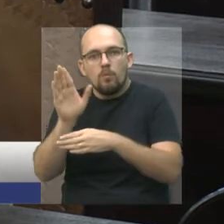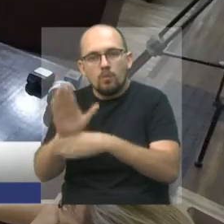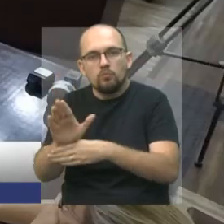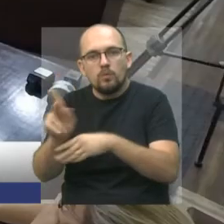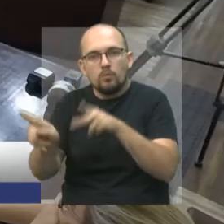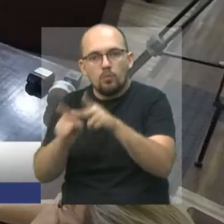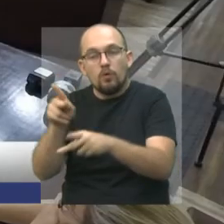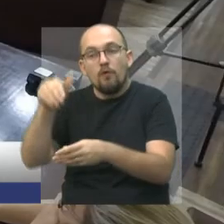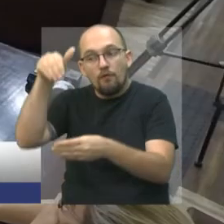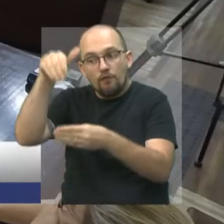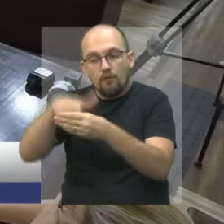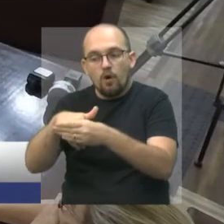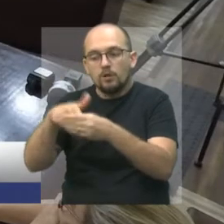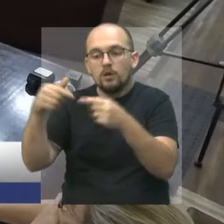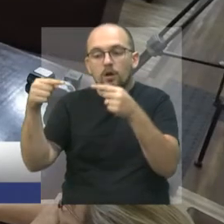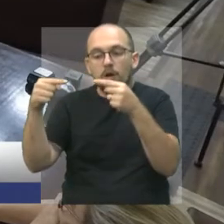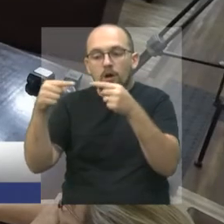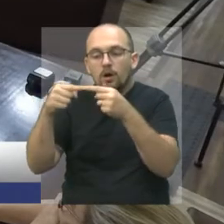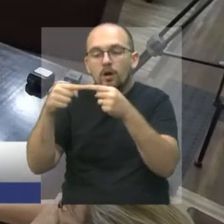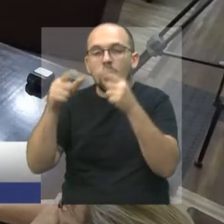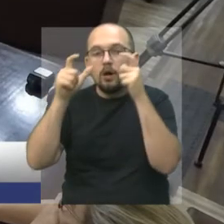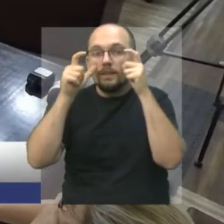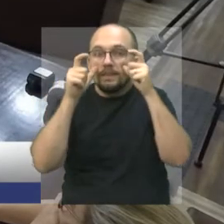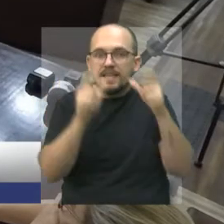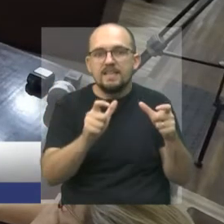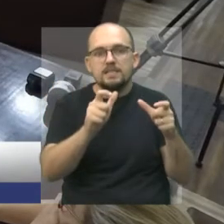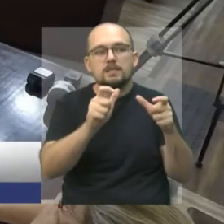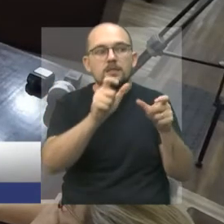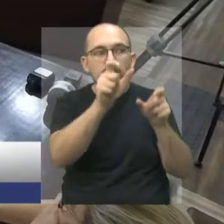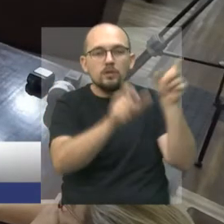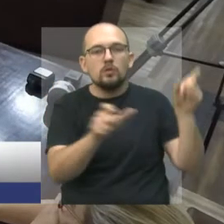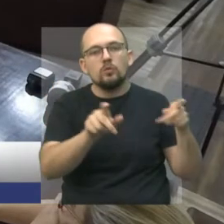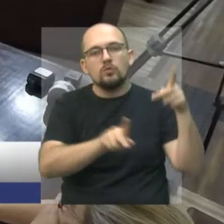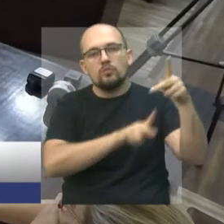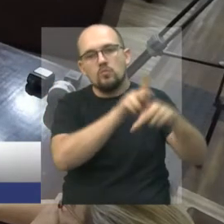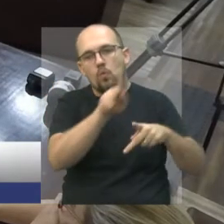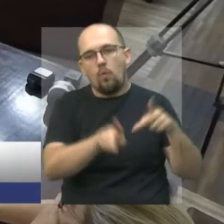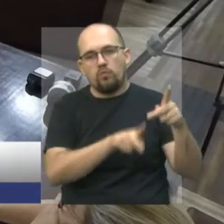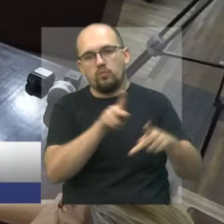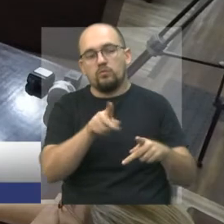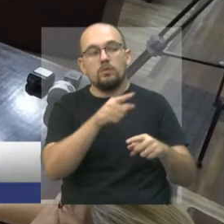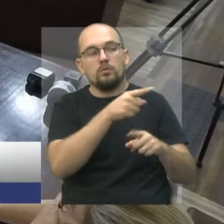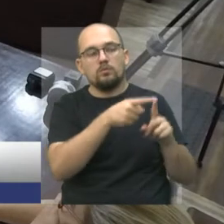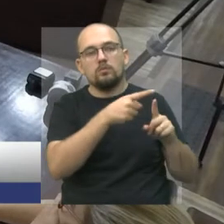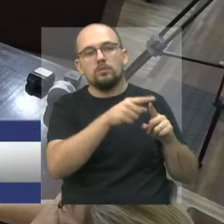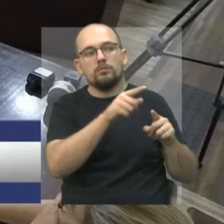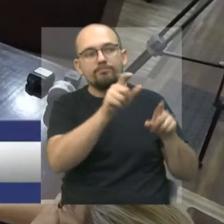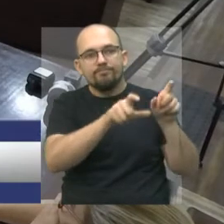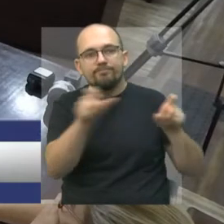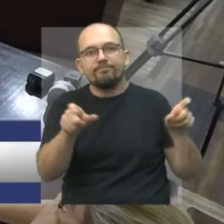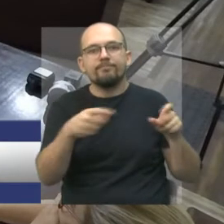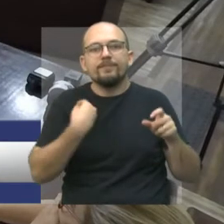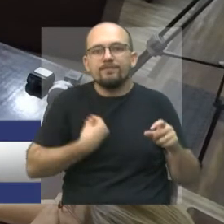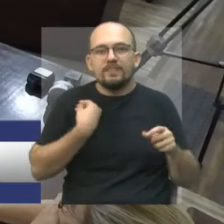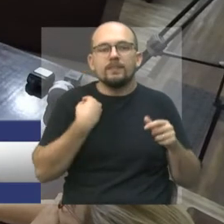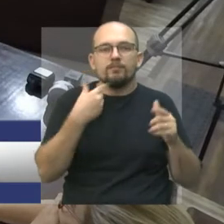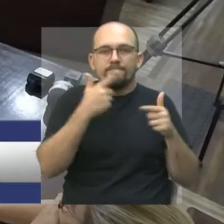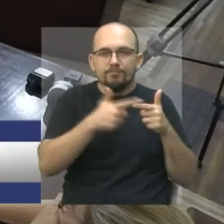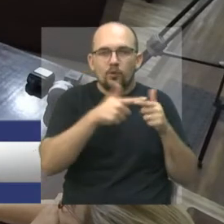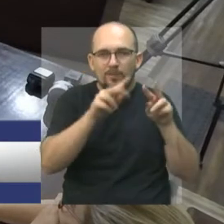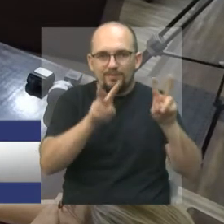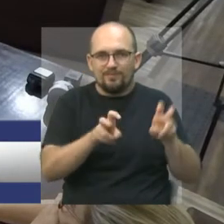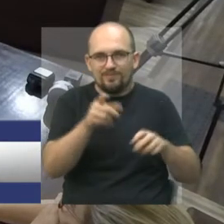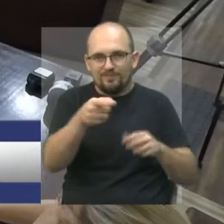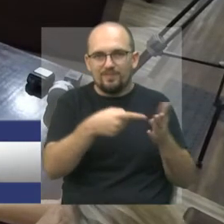com o interesse do munícipe, do cidadão que vivencia muitos desses problemas que foram